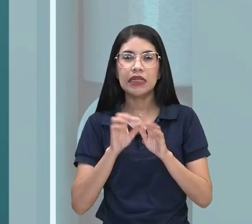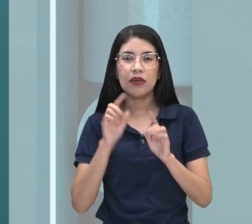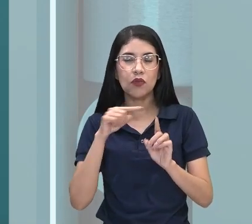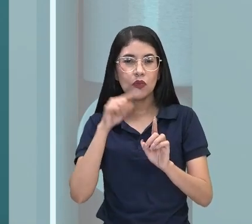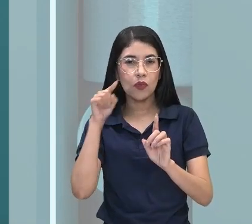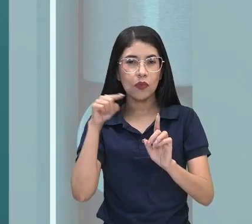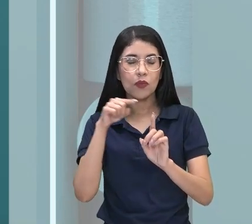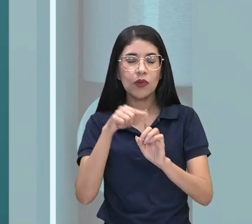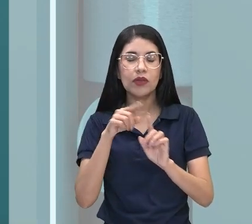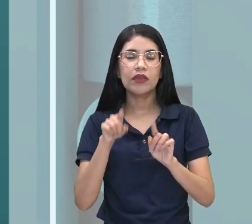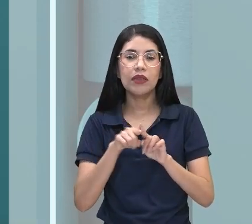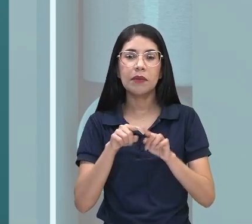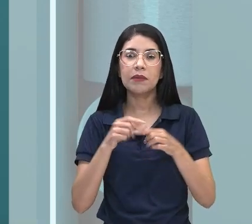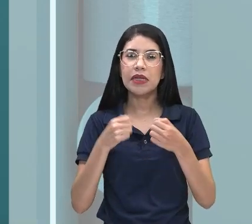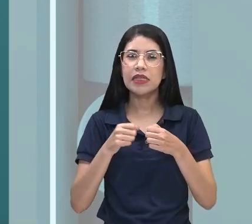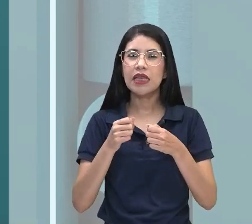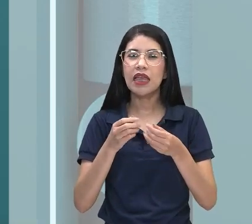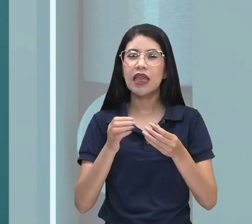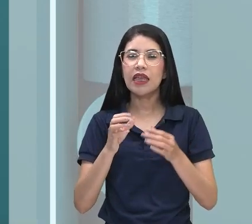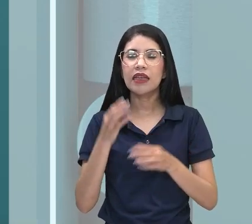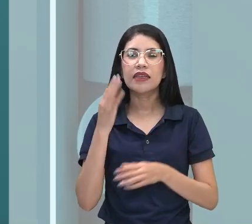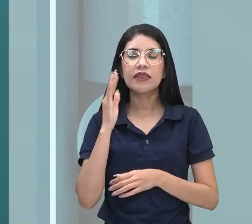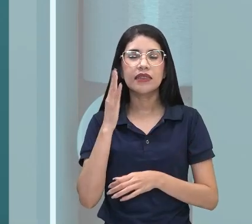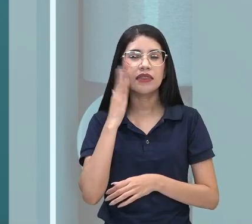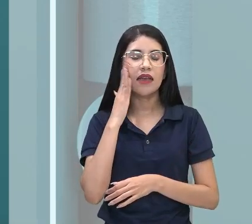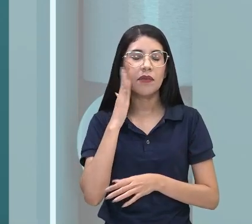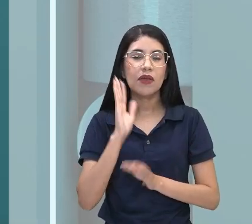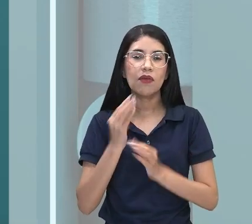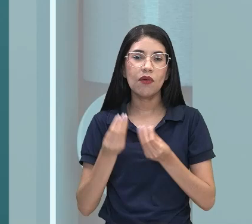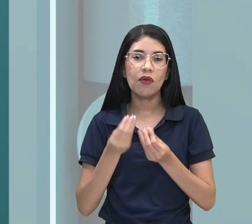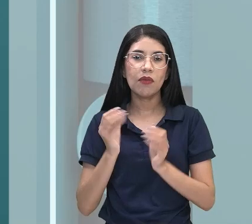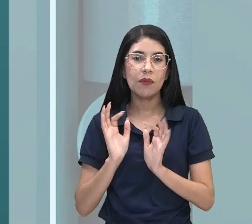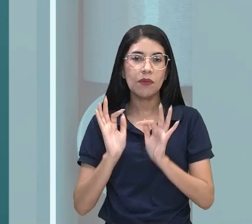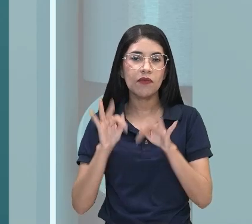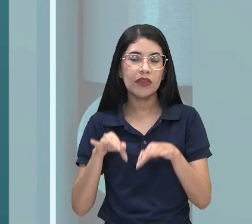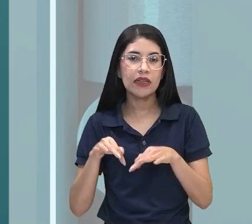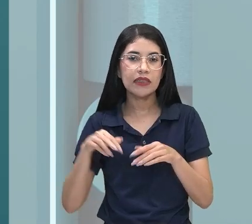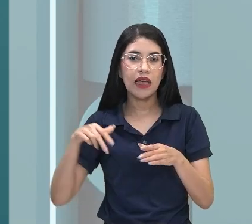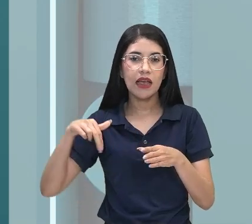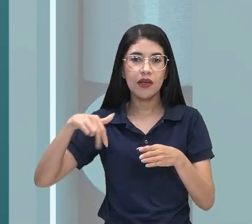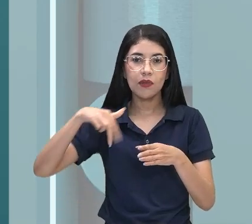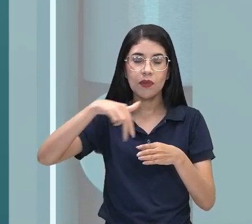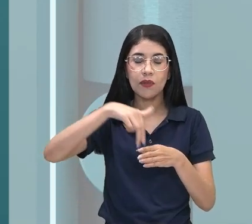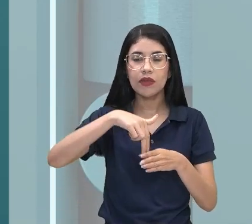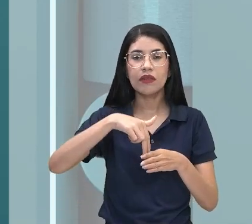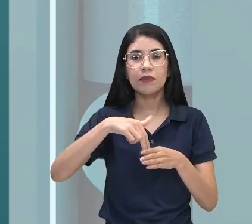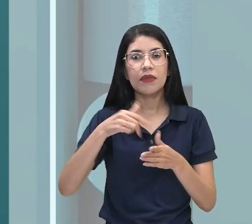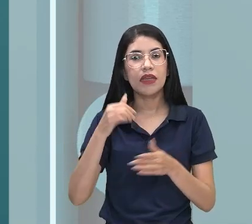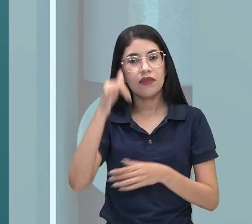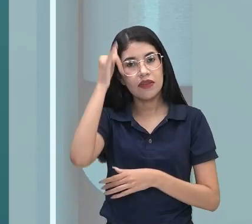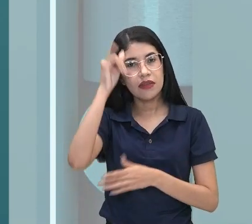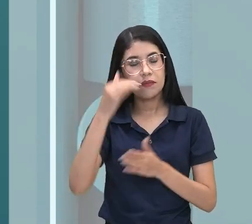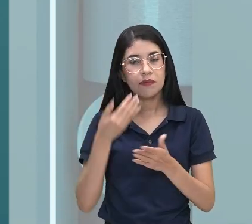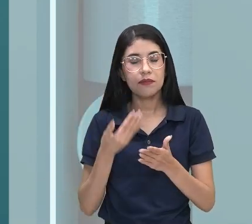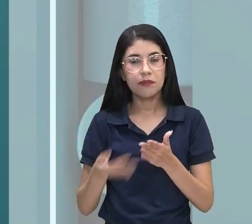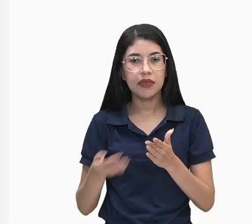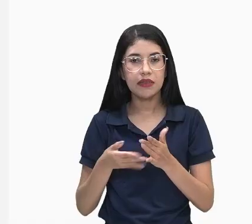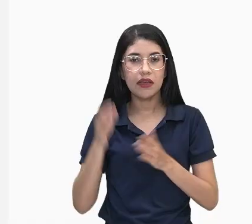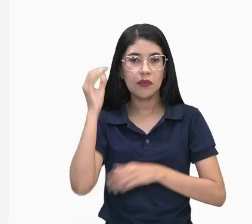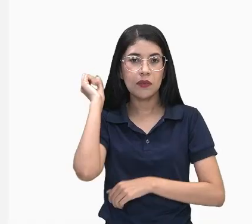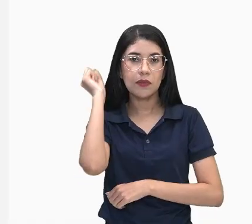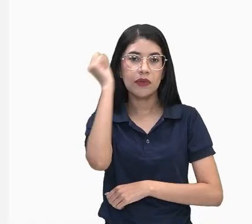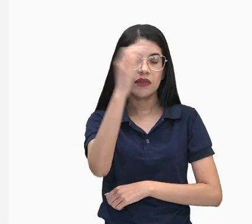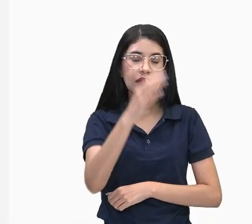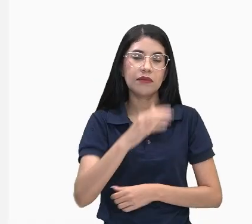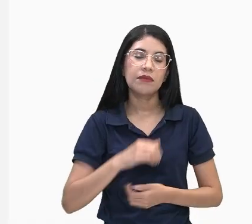também ter a coordenação de saber o momento de finalizar, né, para não queimar, não invalidar ali o seu lançamento. Para a